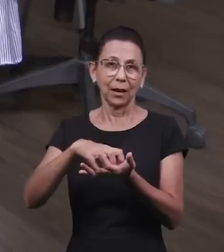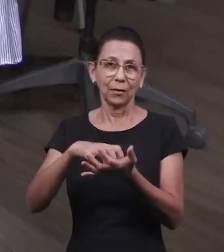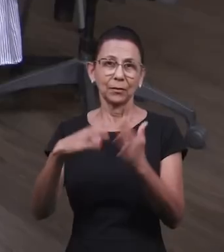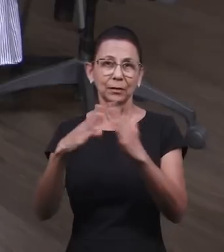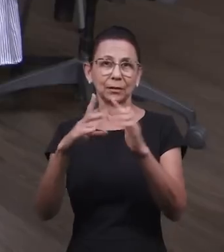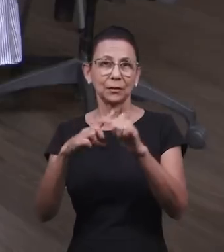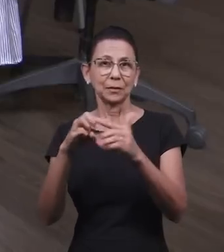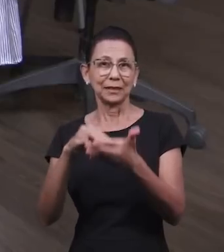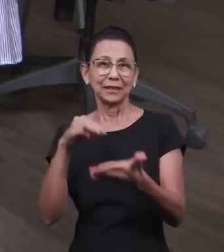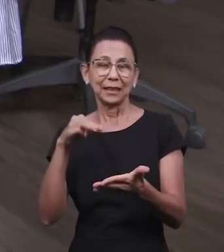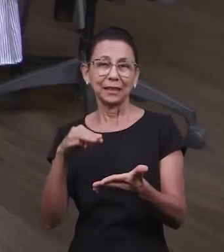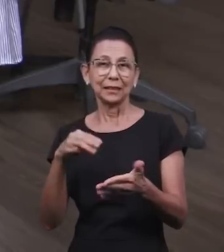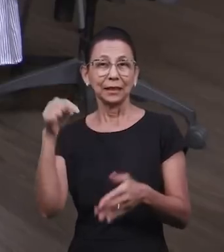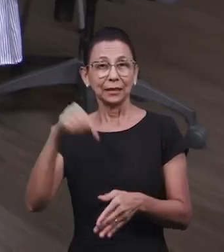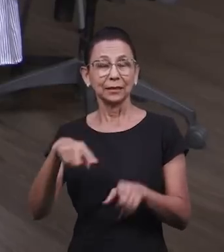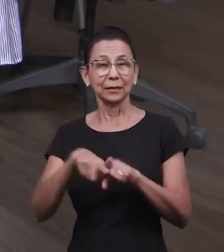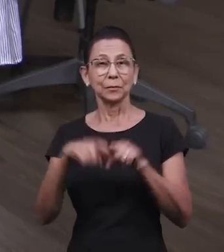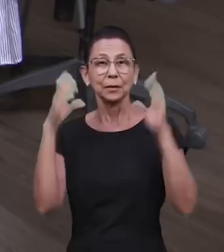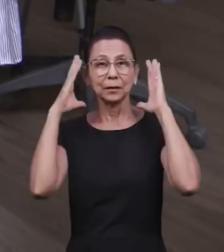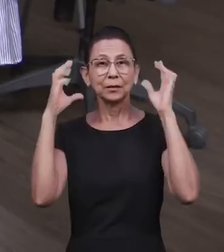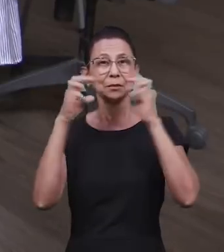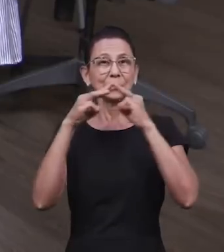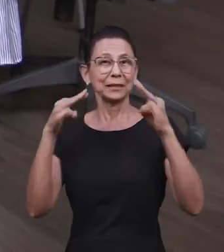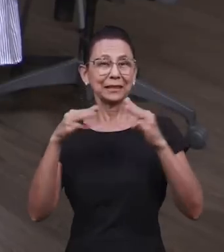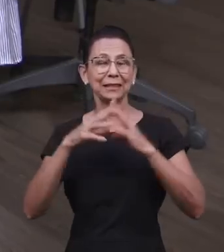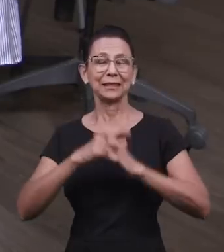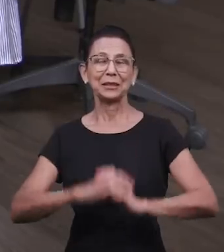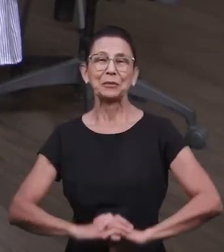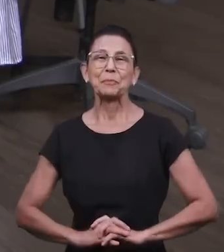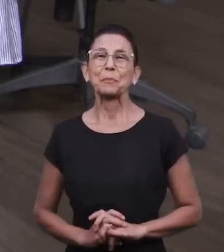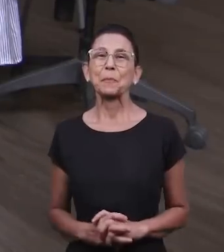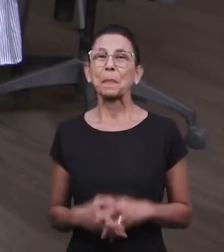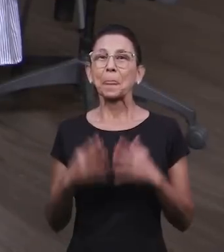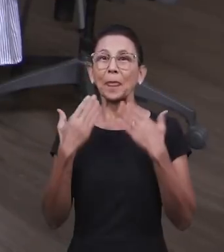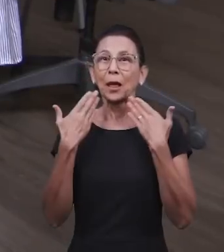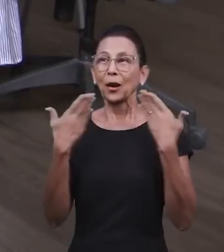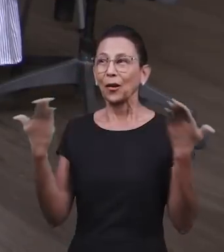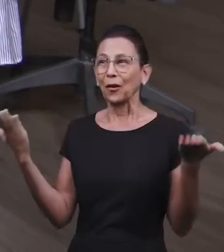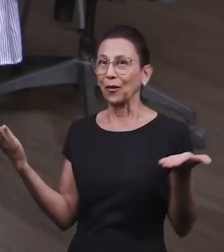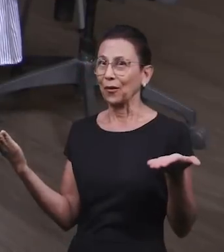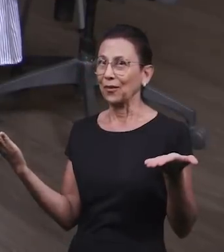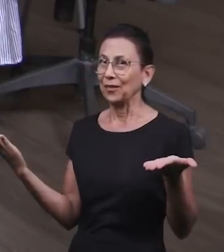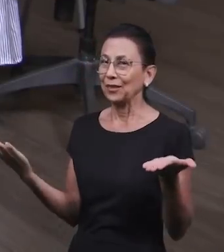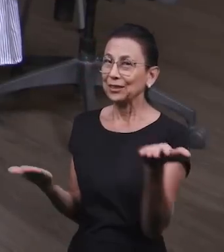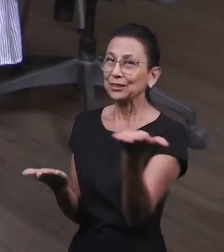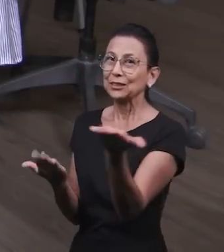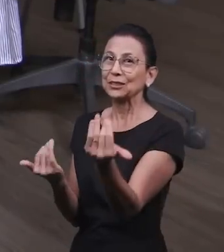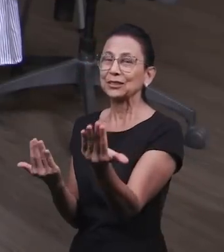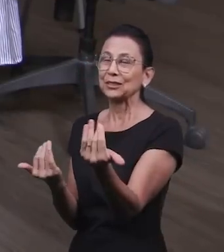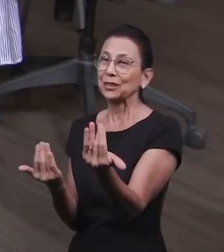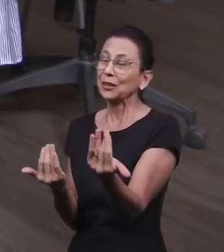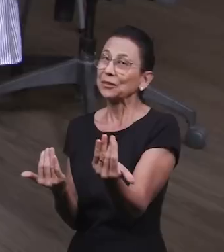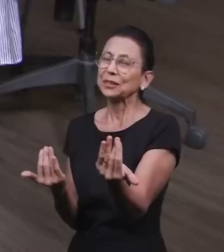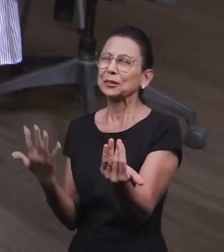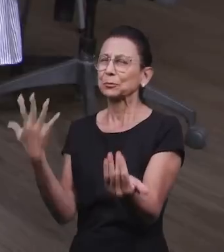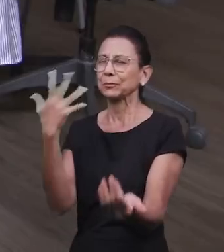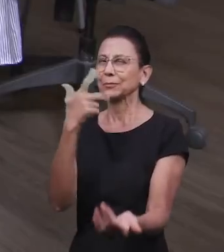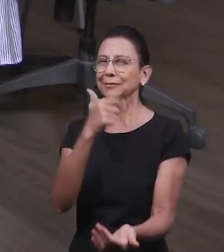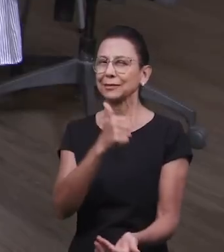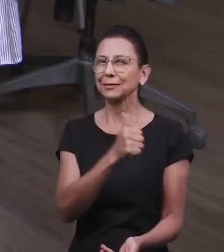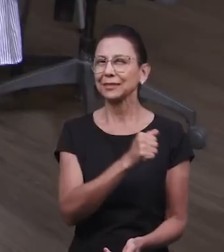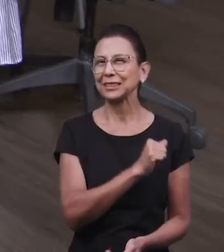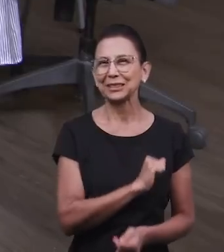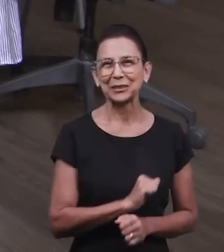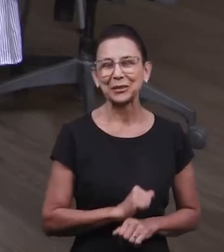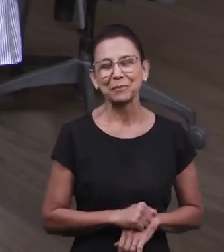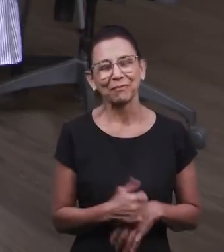E a gente agora abre para vocês verem a beleza do grupo que está aqui hoje, né? Jovem sempre é muito bonito, jovem